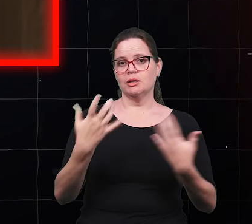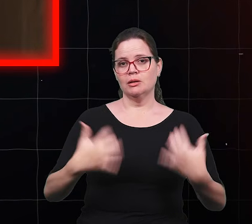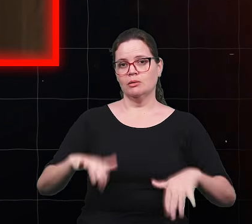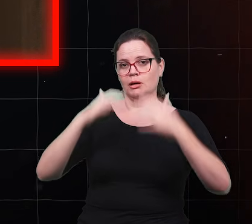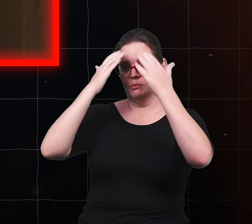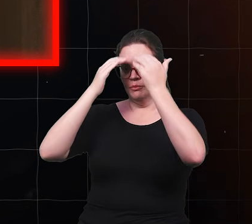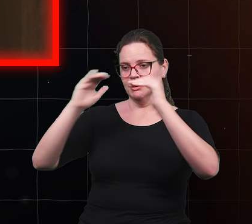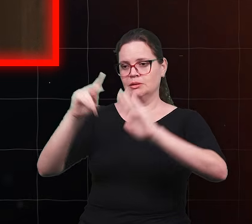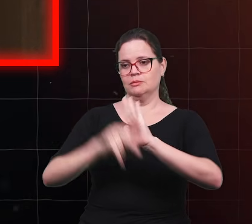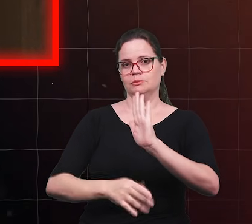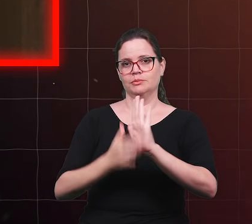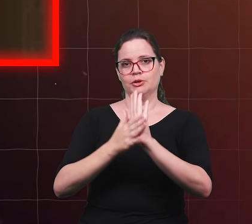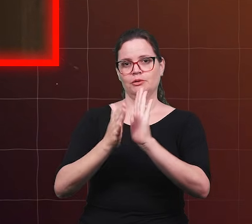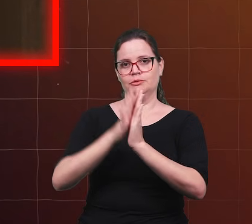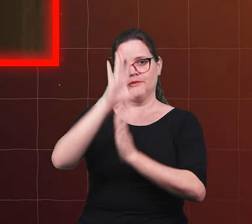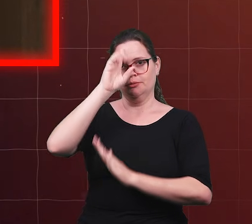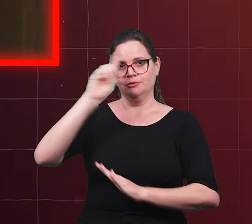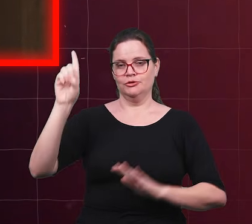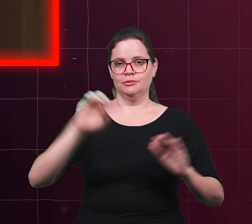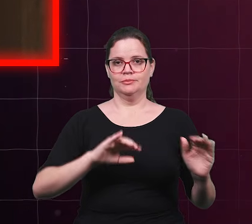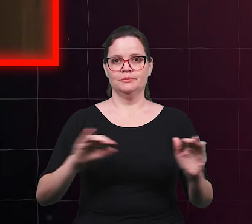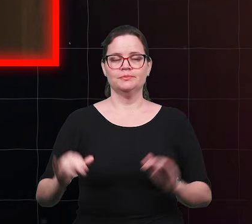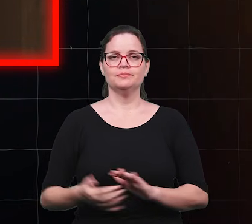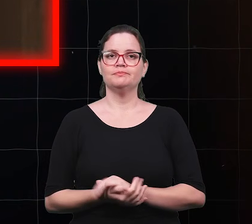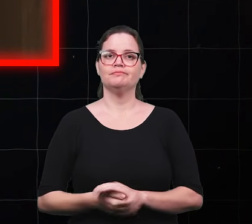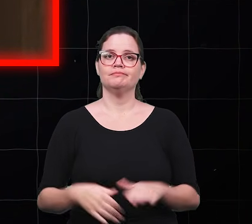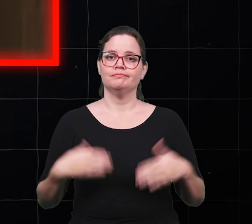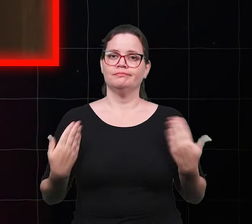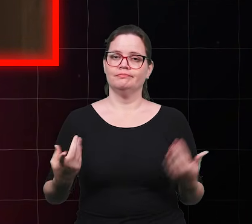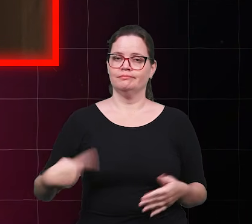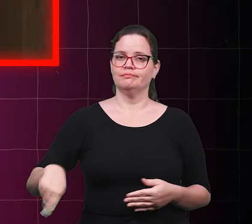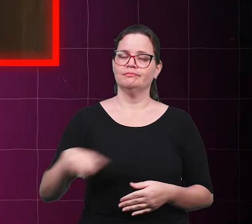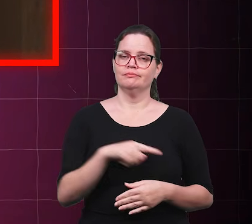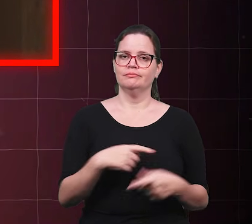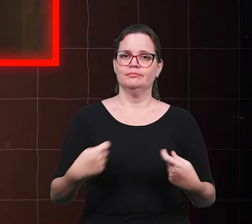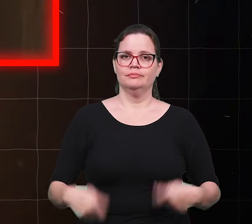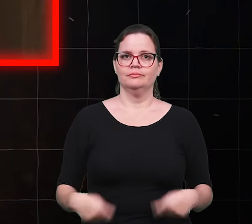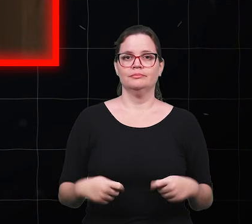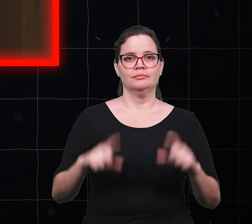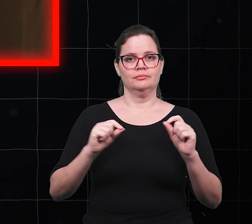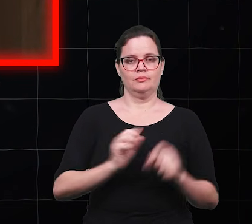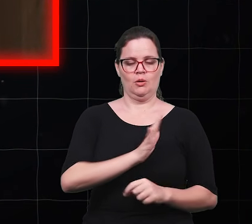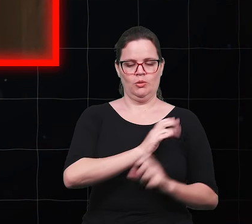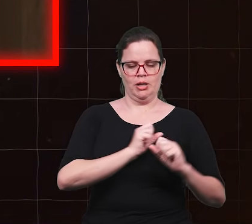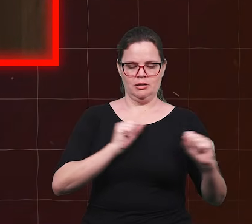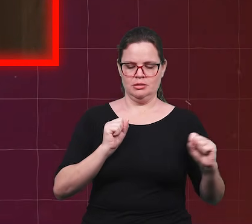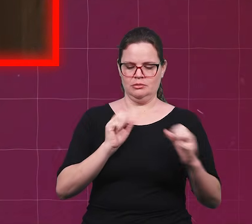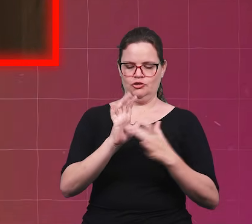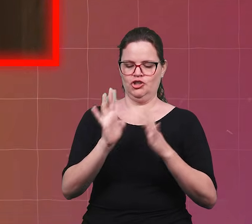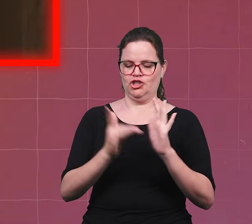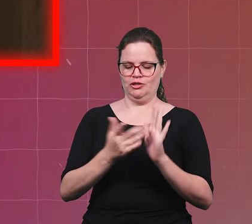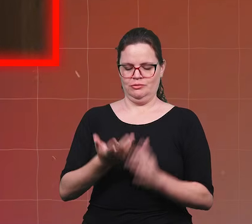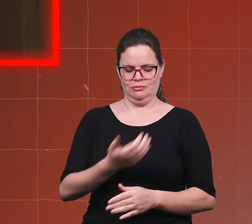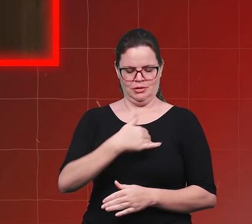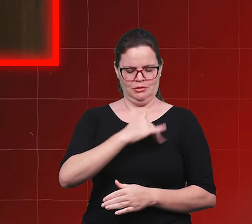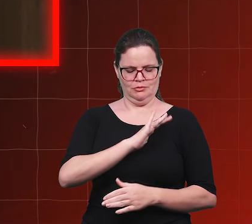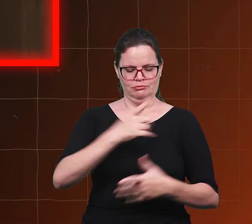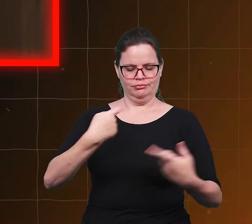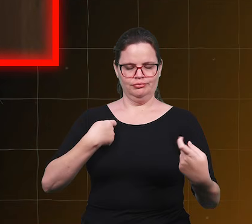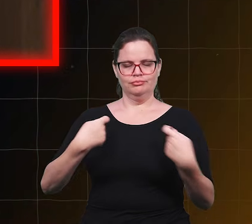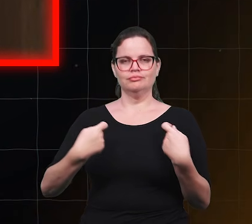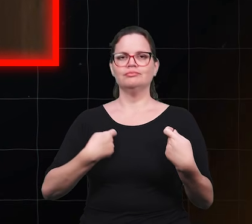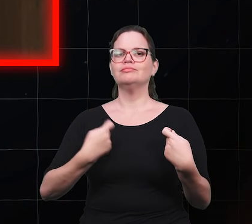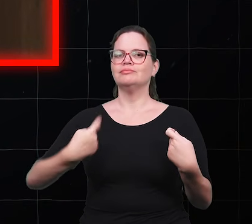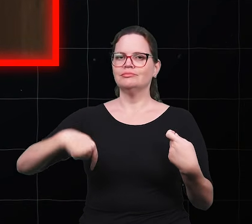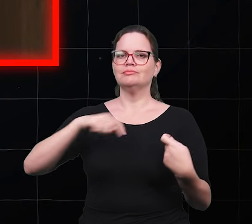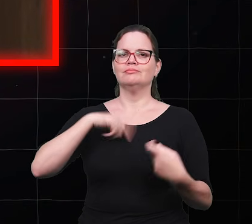na palavra de Deus. Então, sejamos assim. Cristo em nós é tudo o que nós queremos. Essa